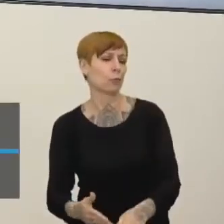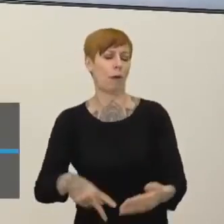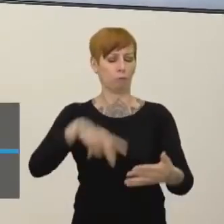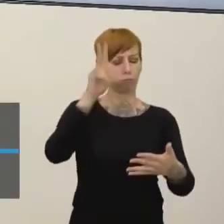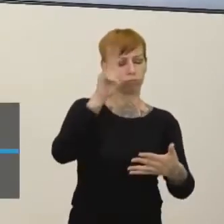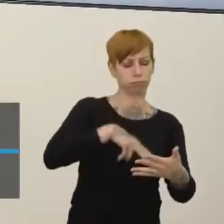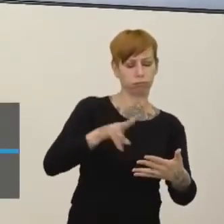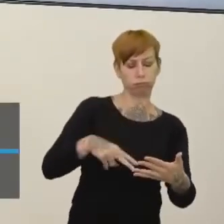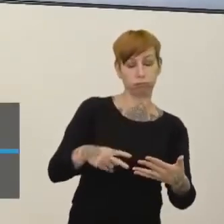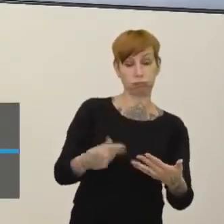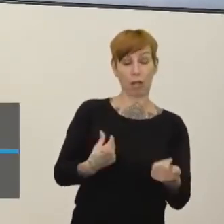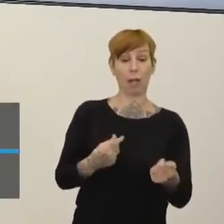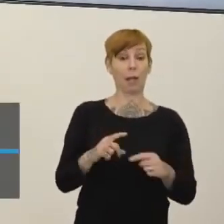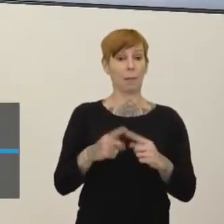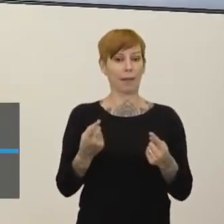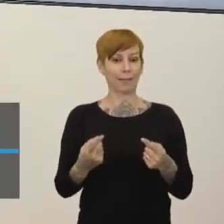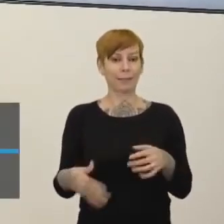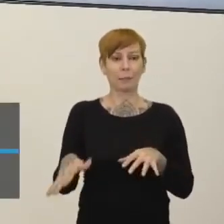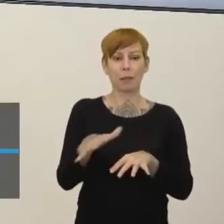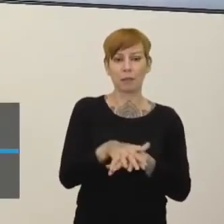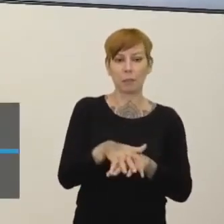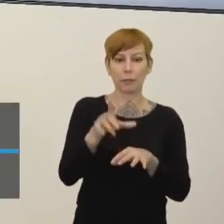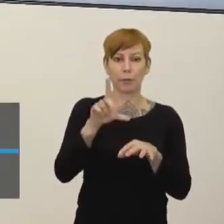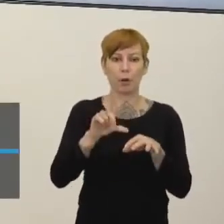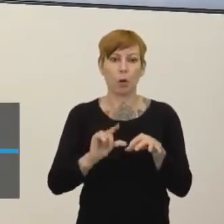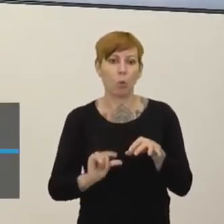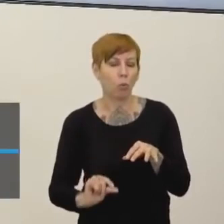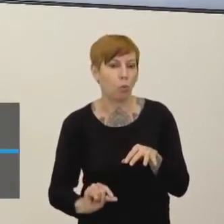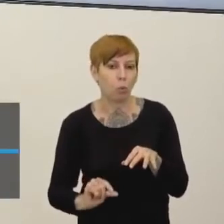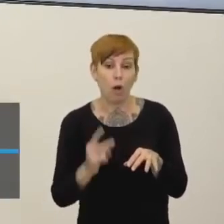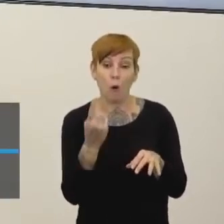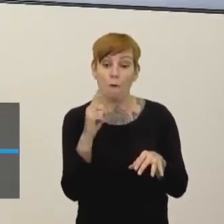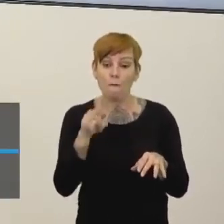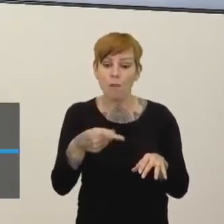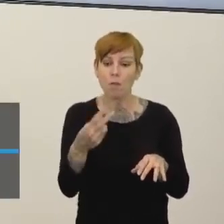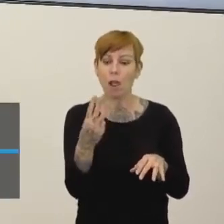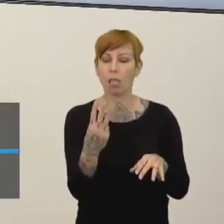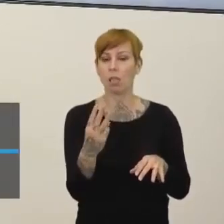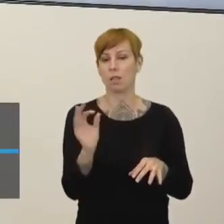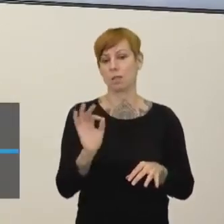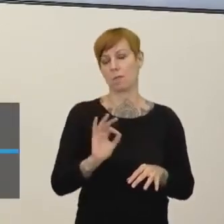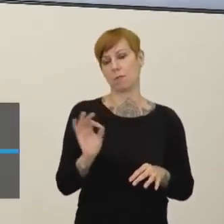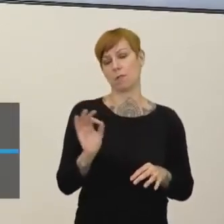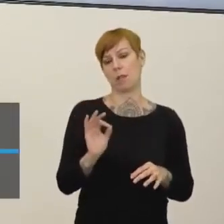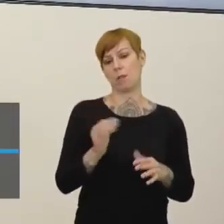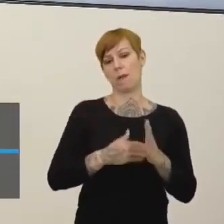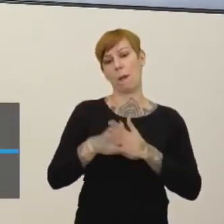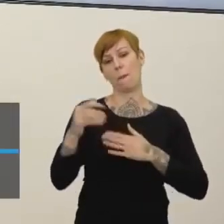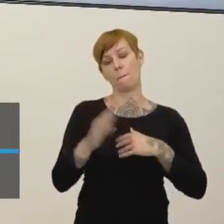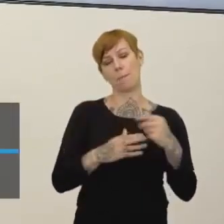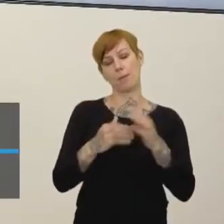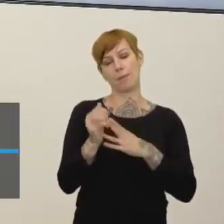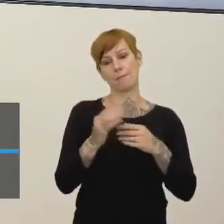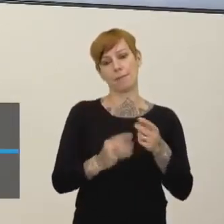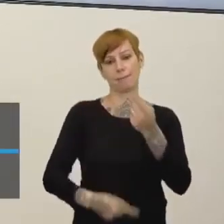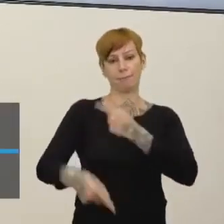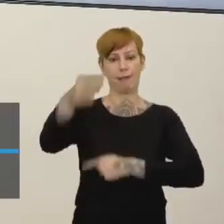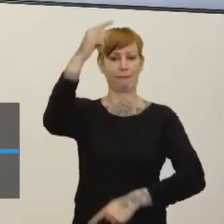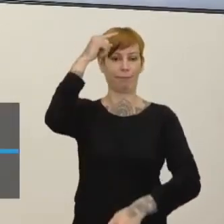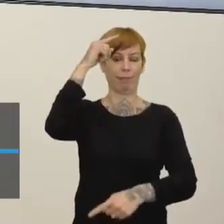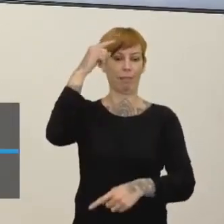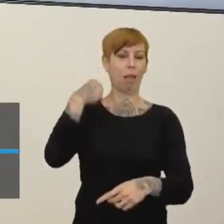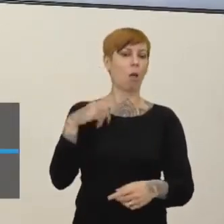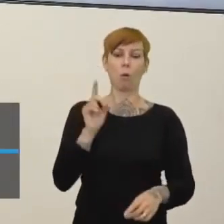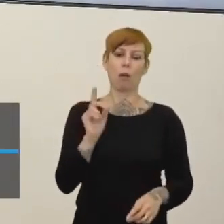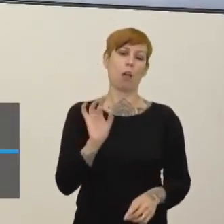chega em matemática, o número é menor ainda. 1,3 de habilidades avançadas. Não é aquele que sabe fazer uma continha,